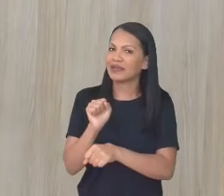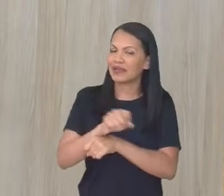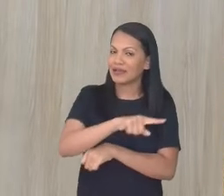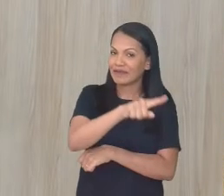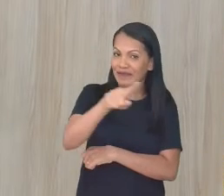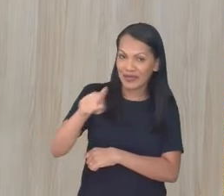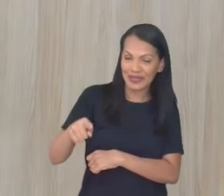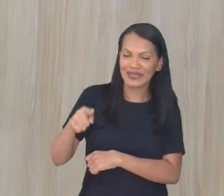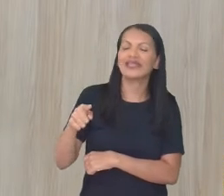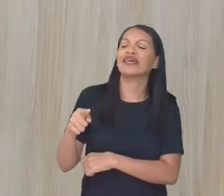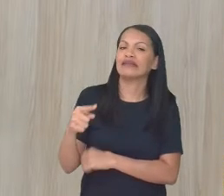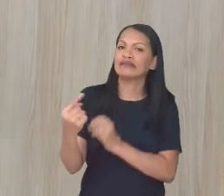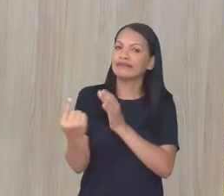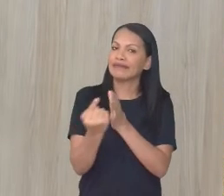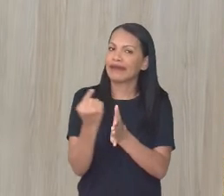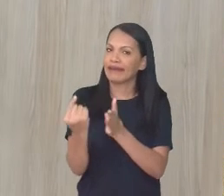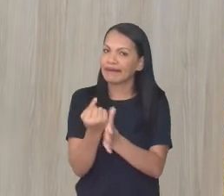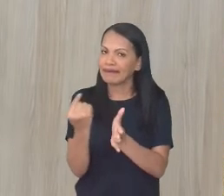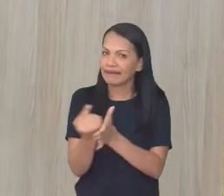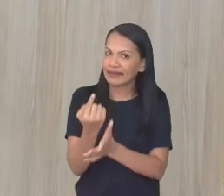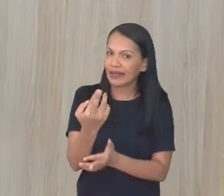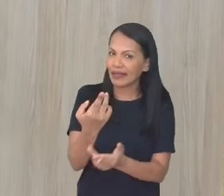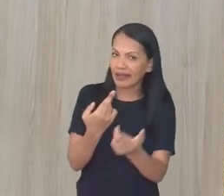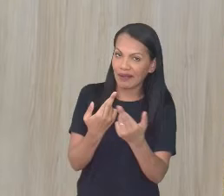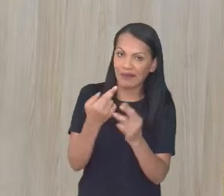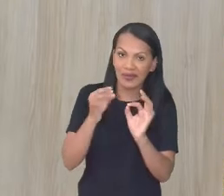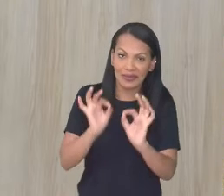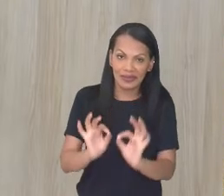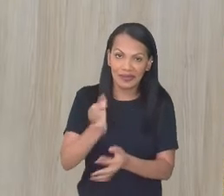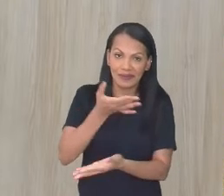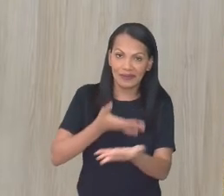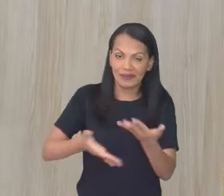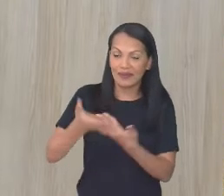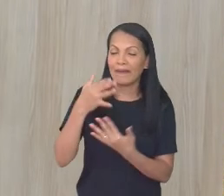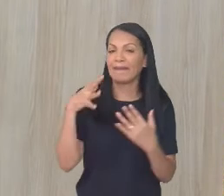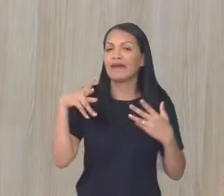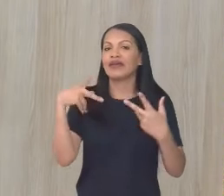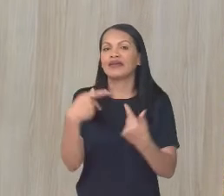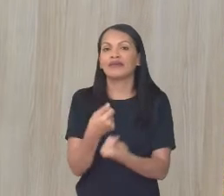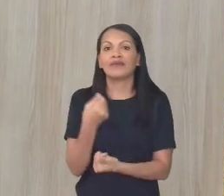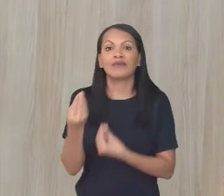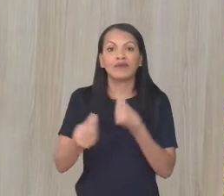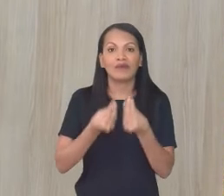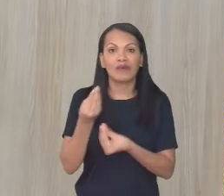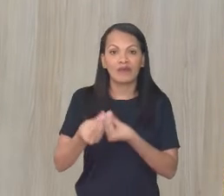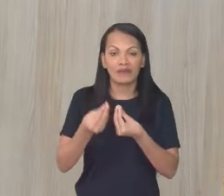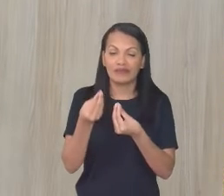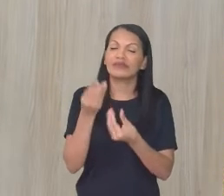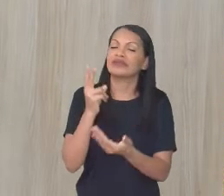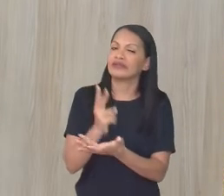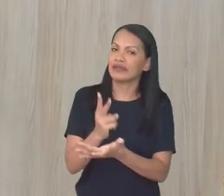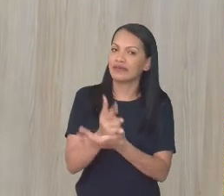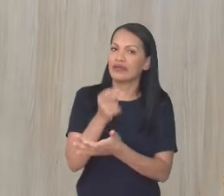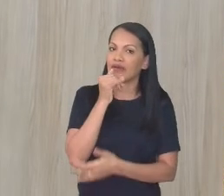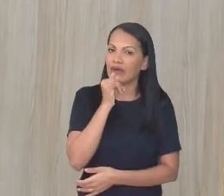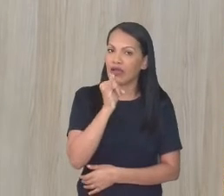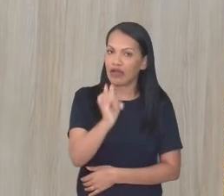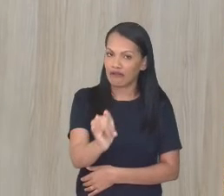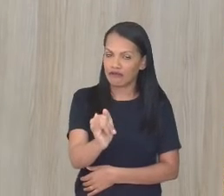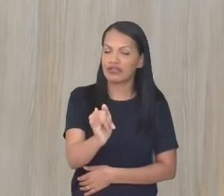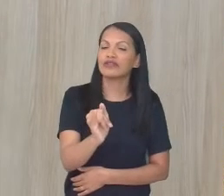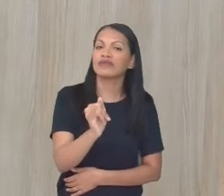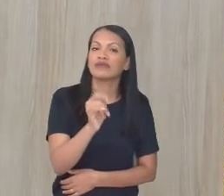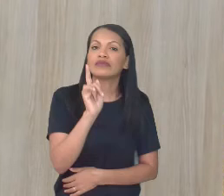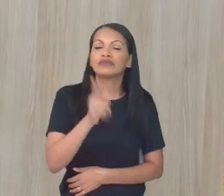essa comunicação, essa interação maravilhosa. E aí, como sempre falo para vocês, nós temos três formas,